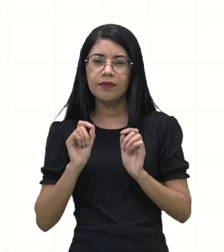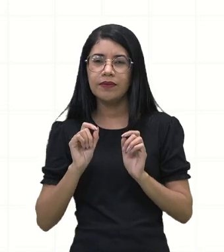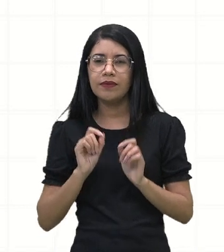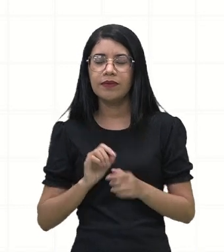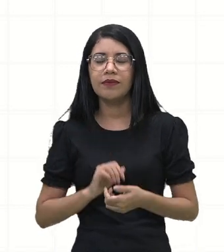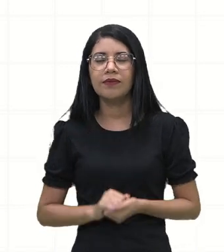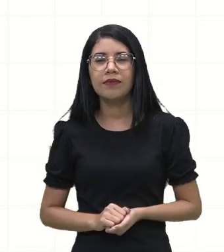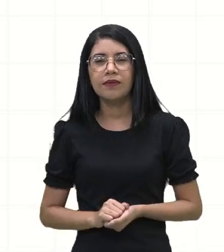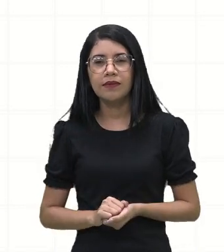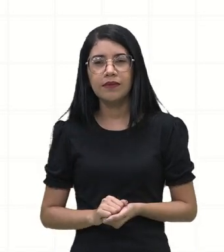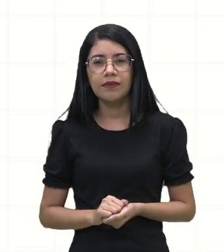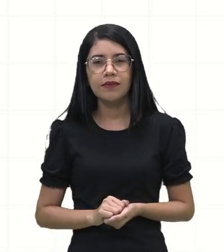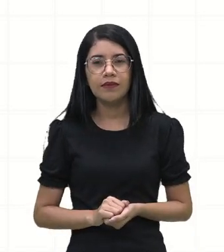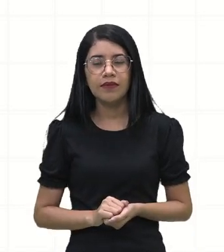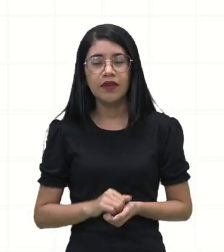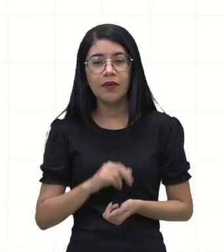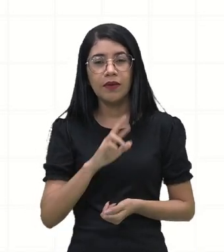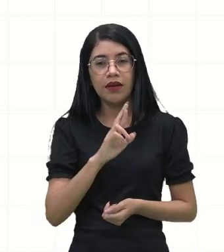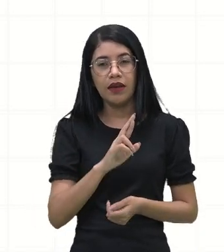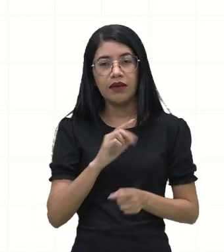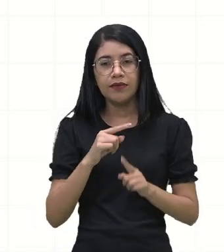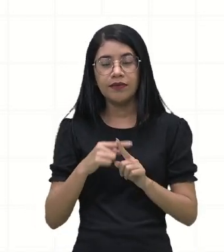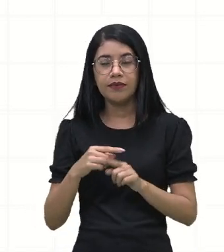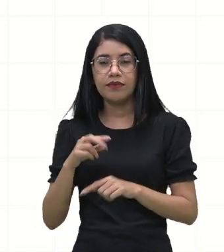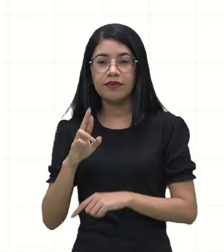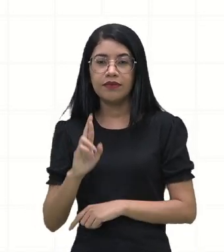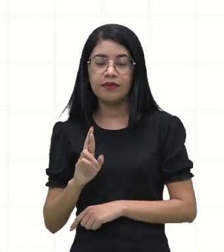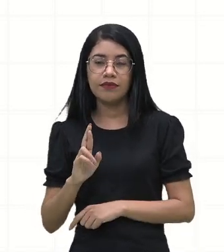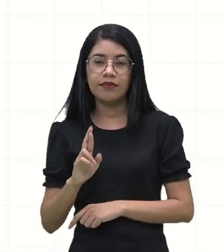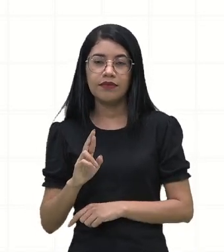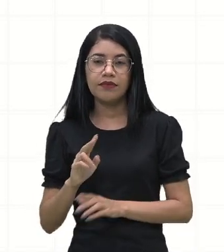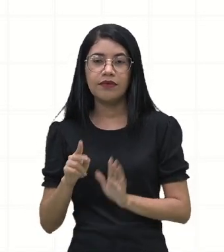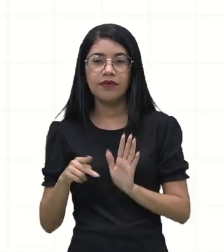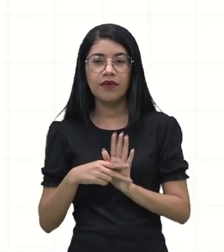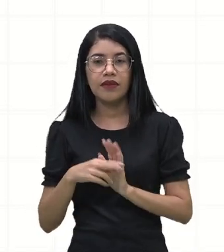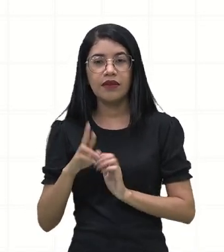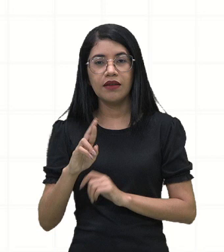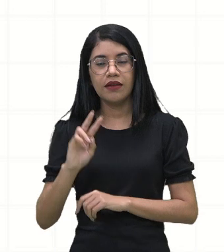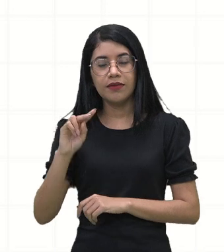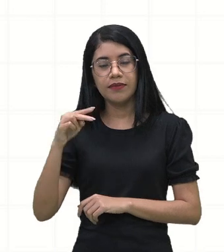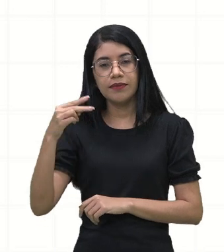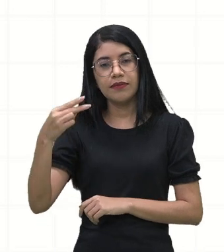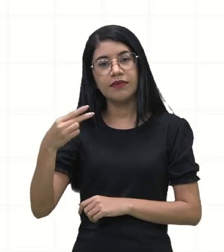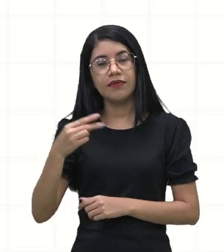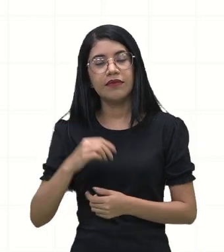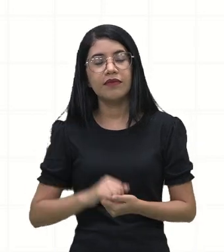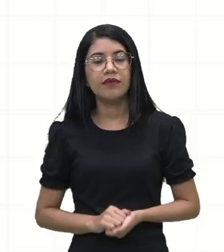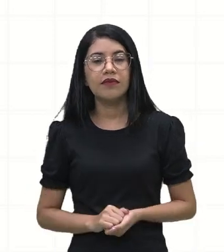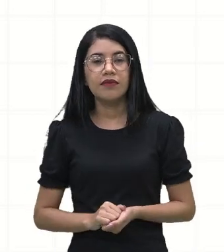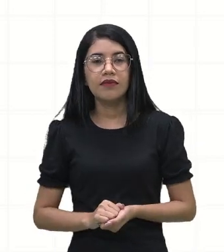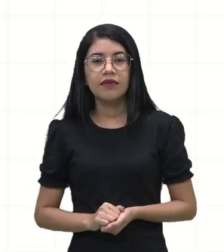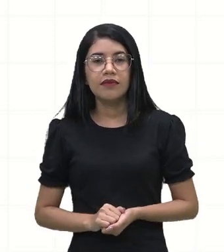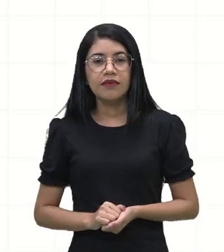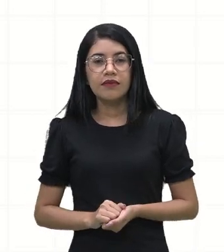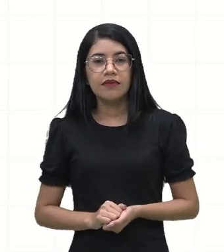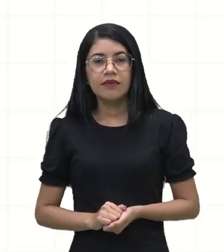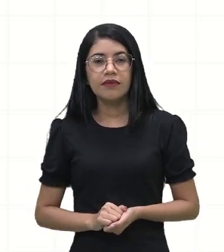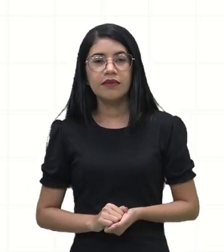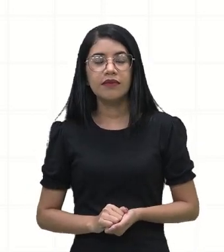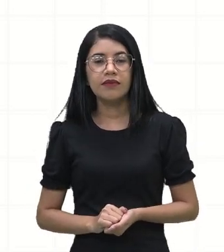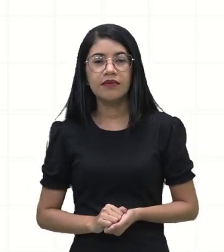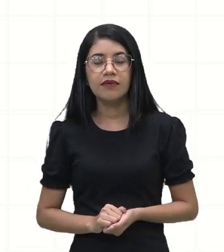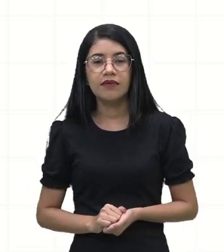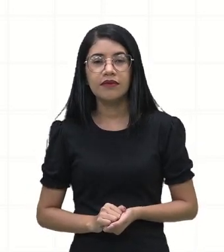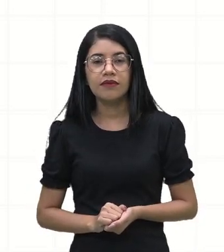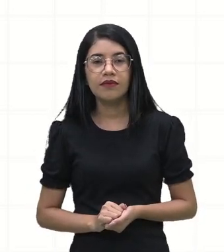É R vezes R. R ao quadrado. Tá? Aonde a área, aqui, ó, onde,